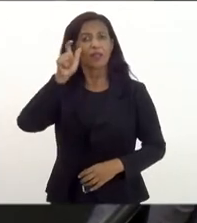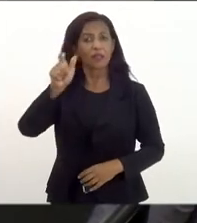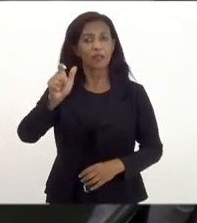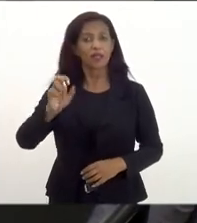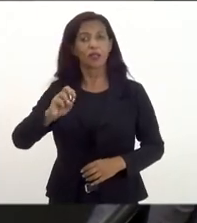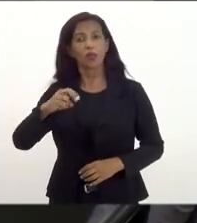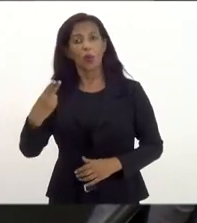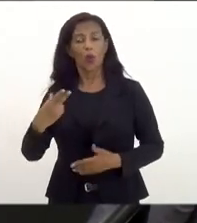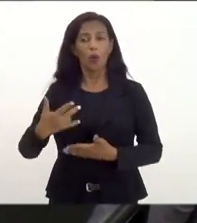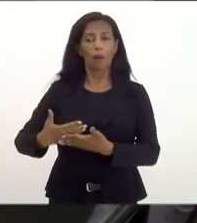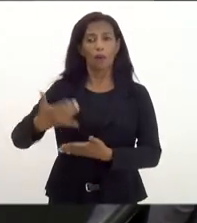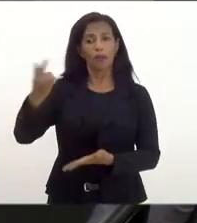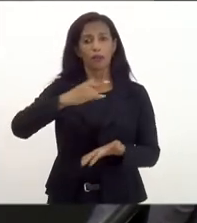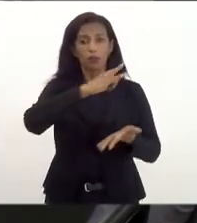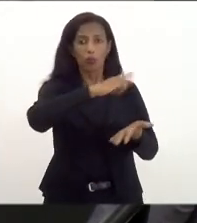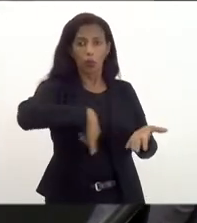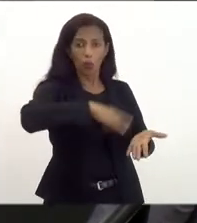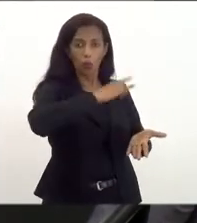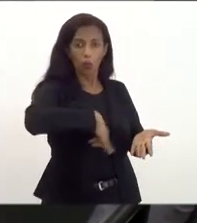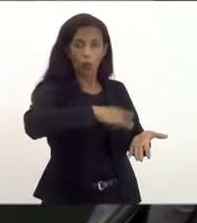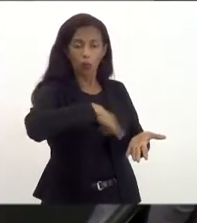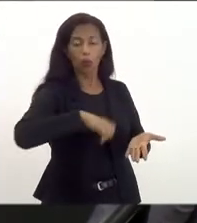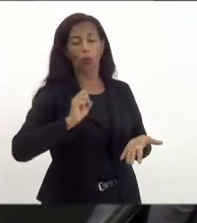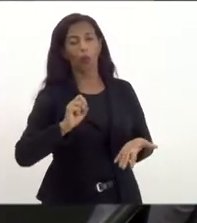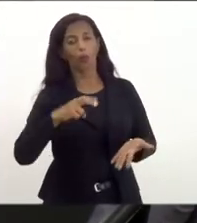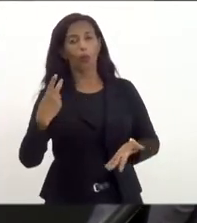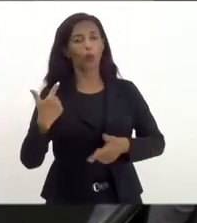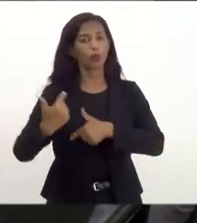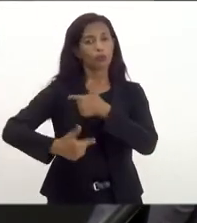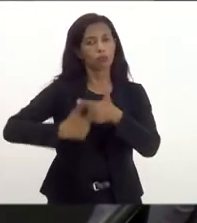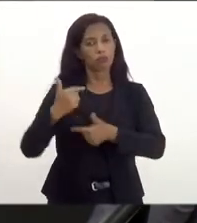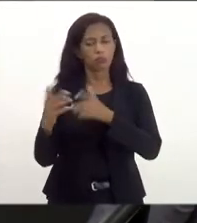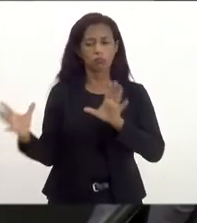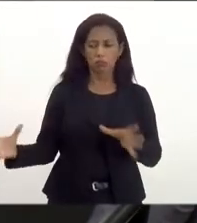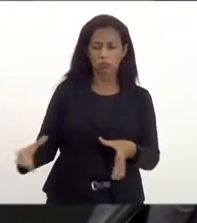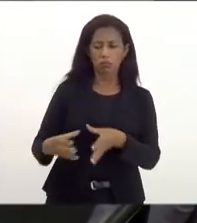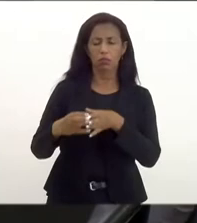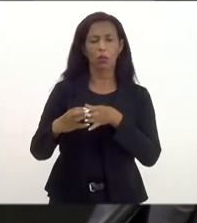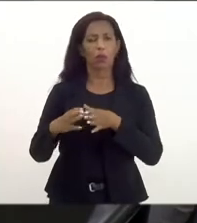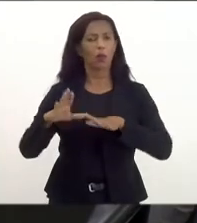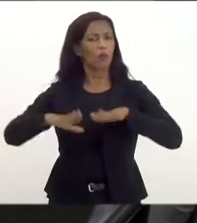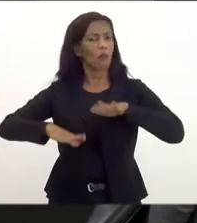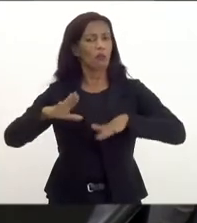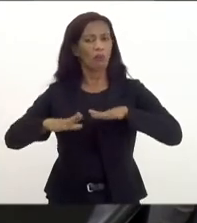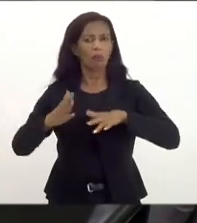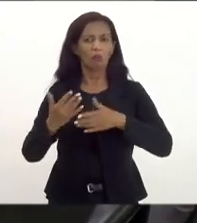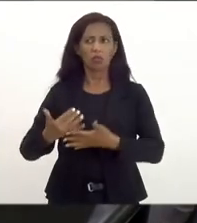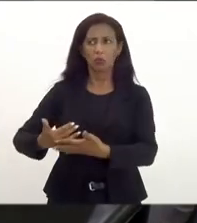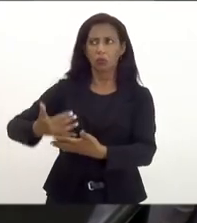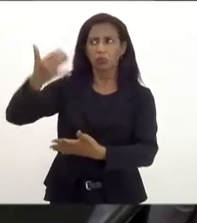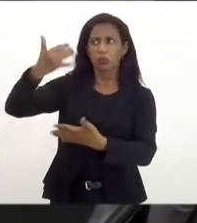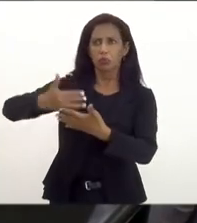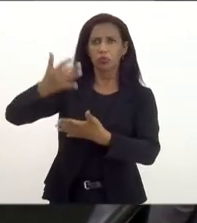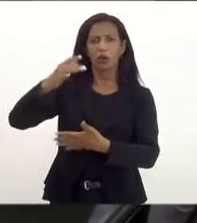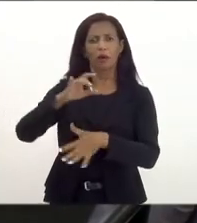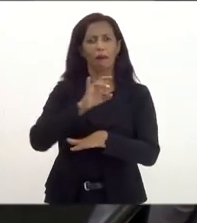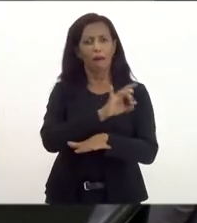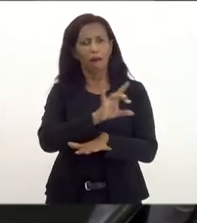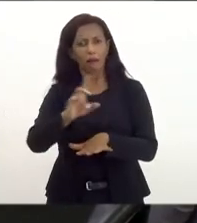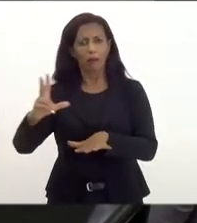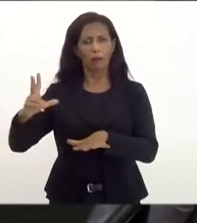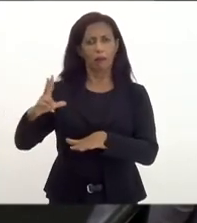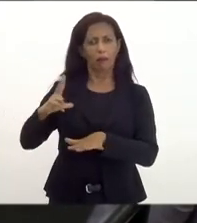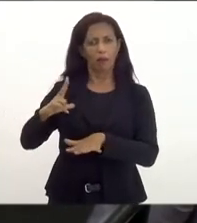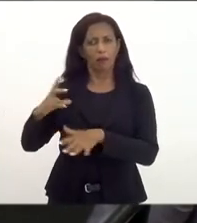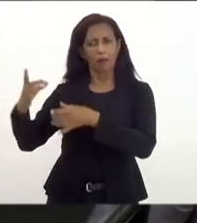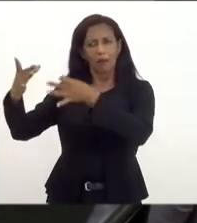ou apresentar documentações ou trabalhar em conjunto ou fazer mesmo apresentações de cada uma delas para